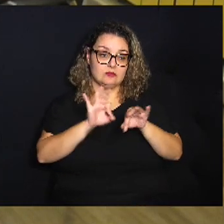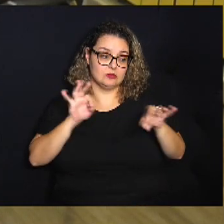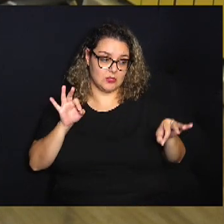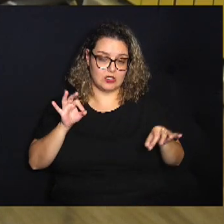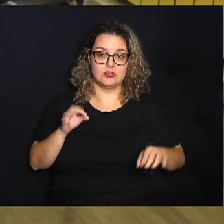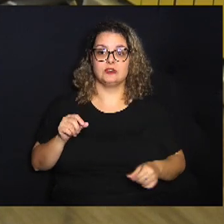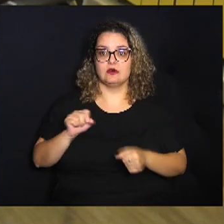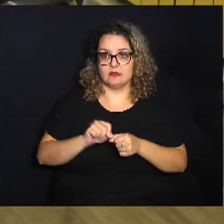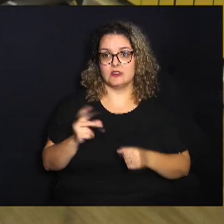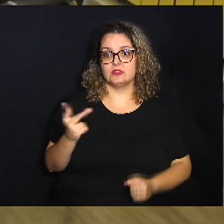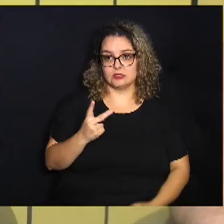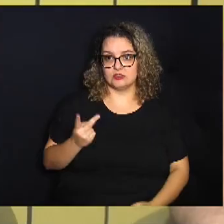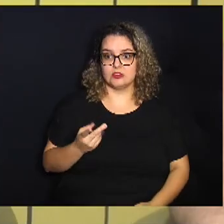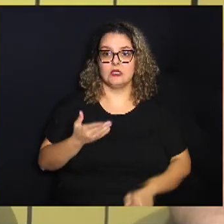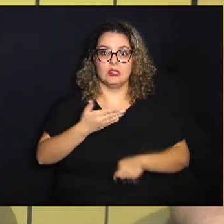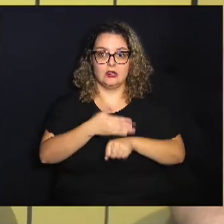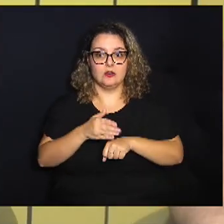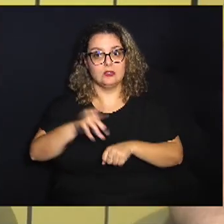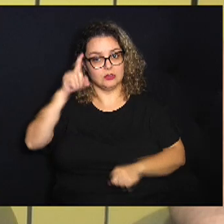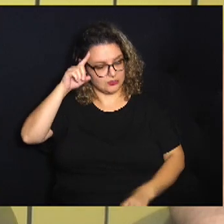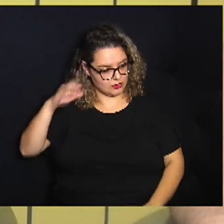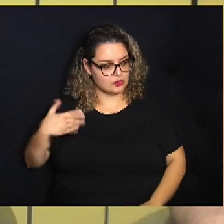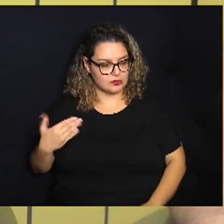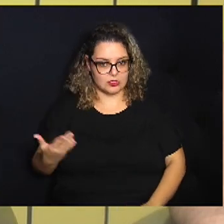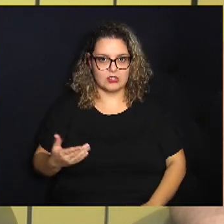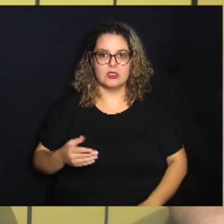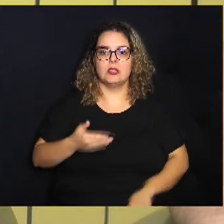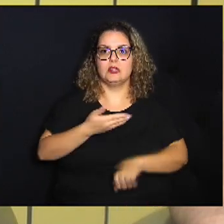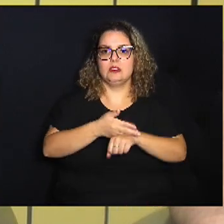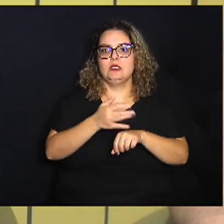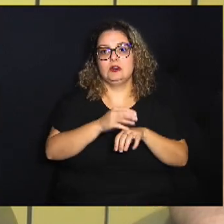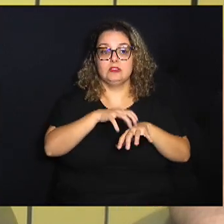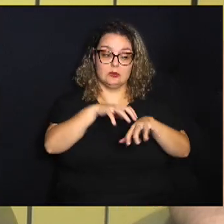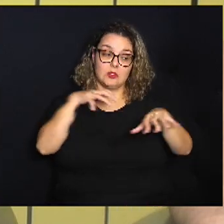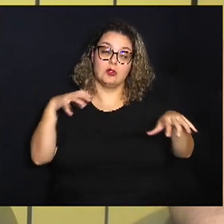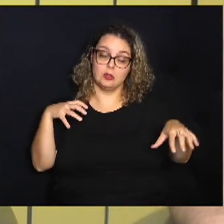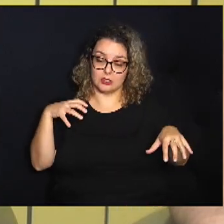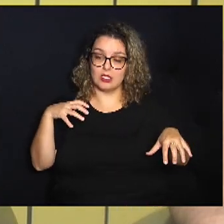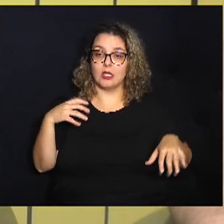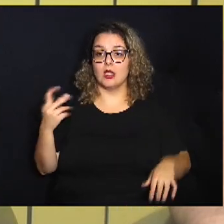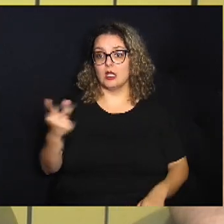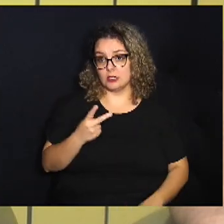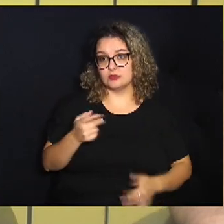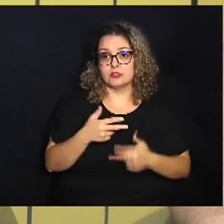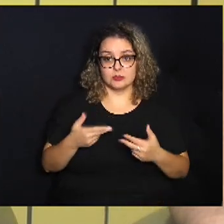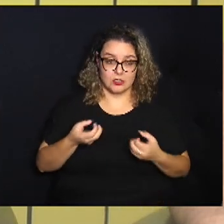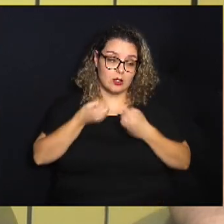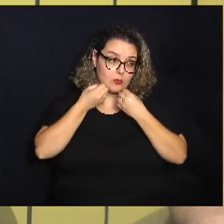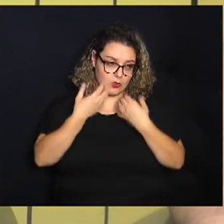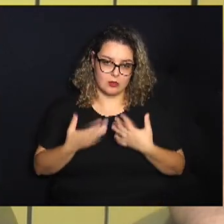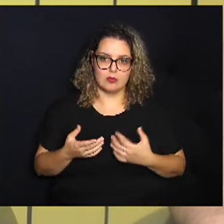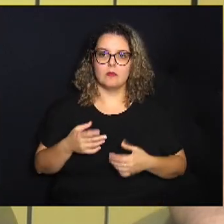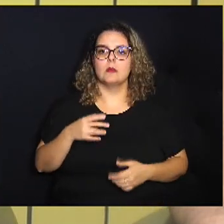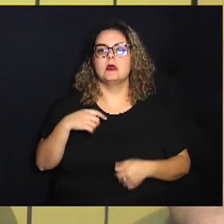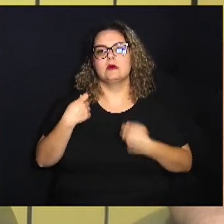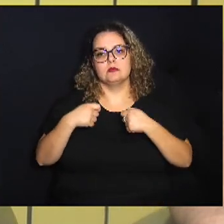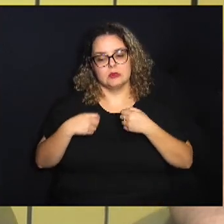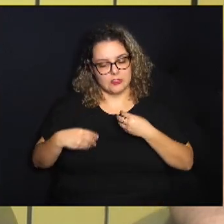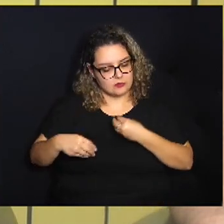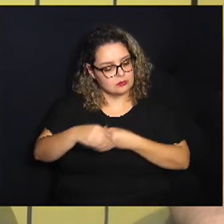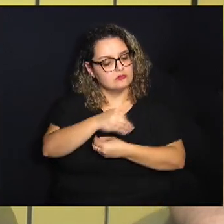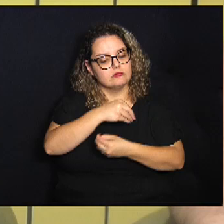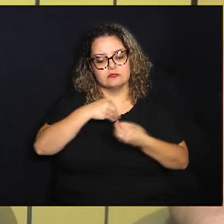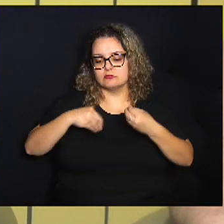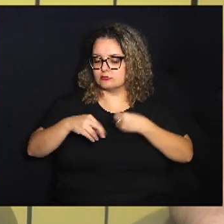duas coisas. Já tive treinador presencial e treinador à distância. As duas coisas funcionam, mas tem que estar muito integrado mesmo. Não